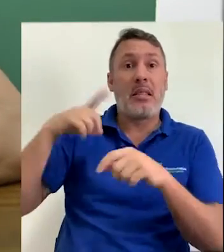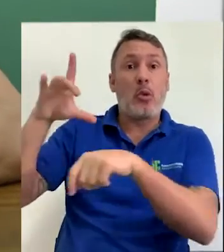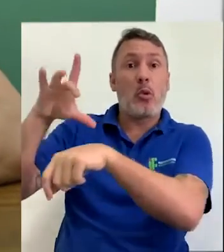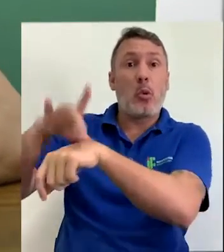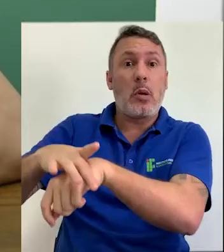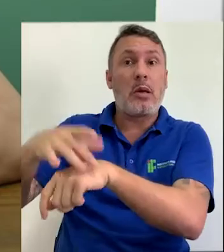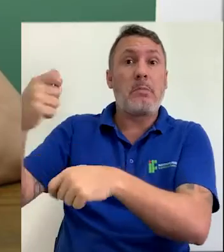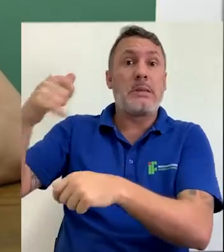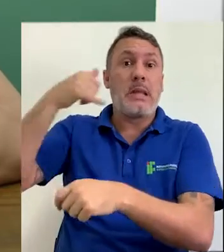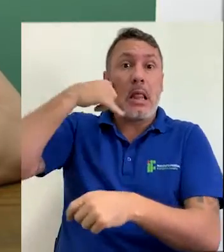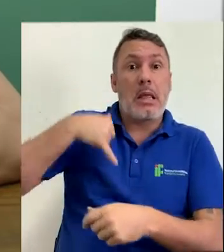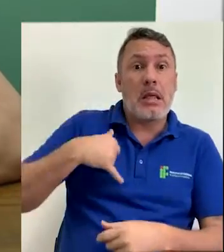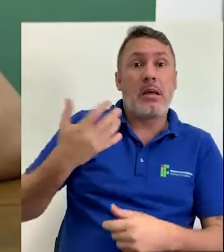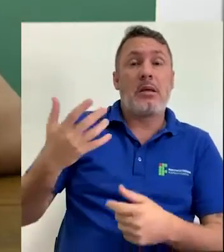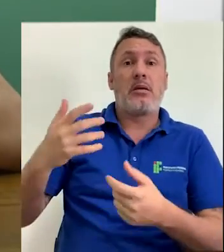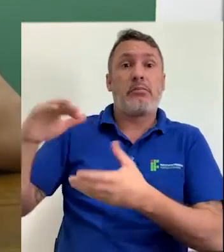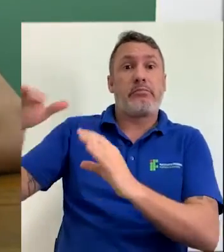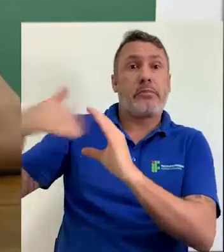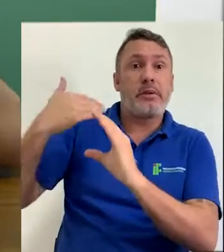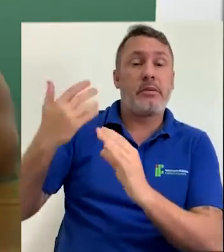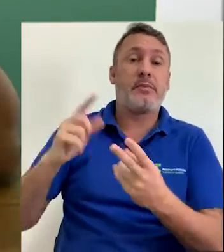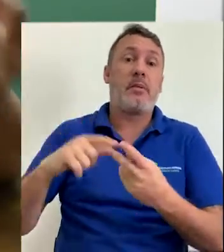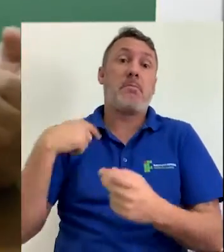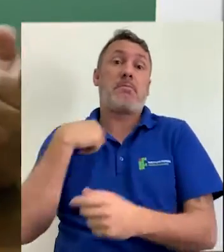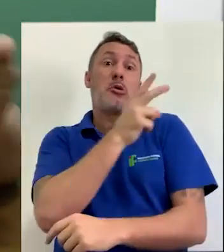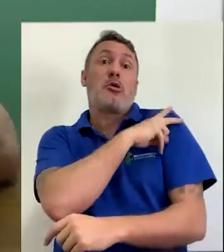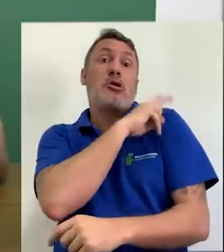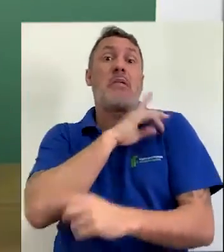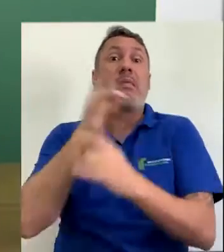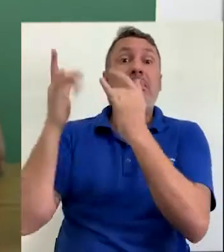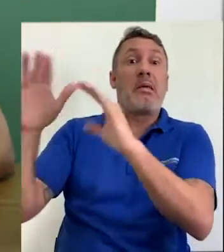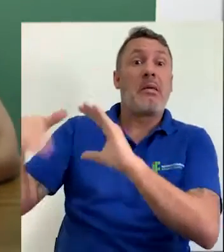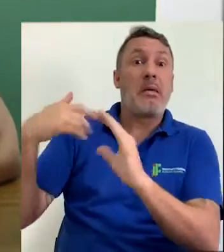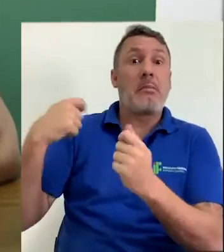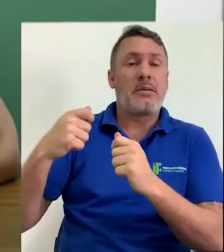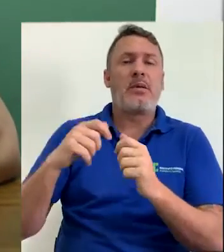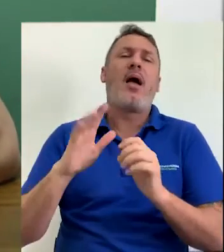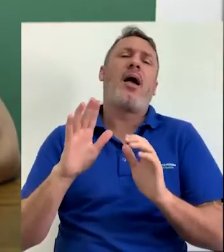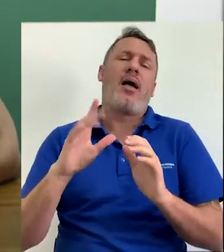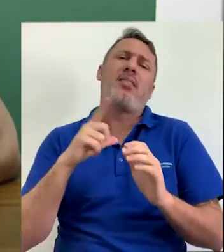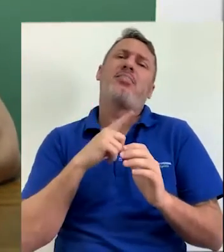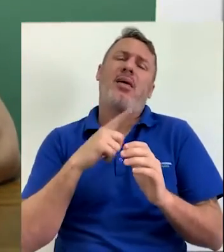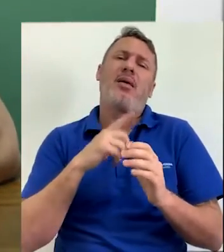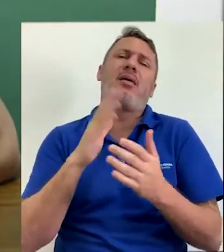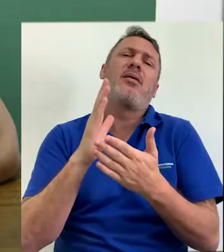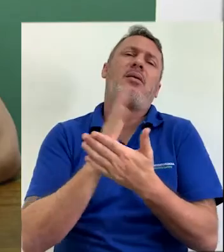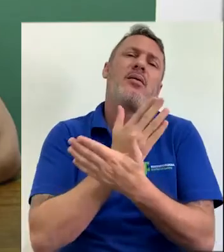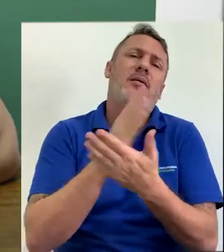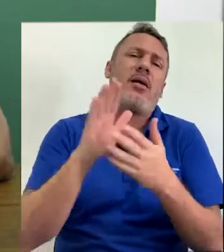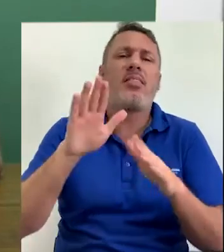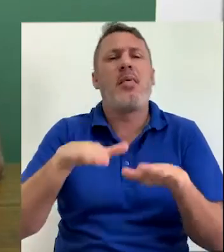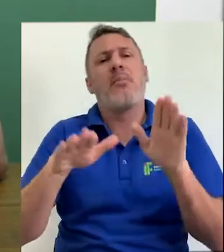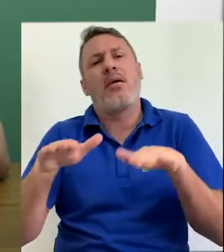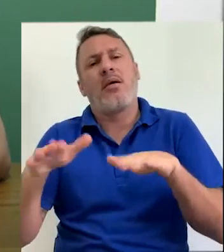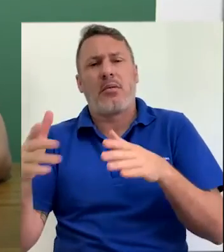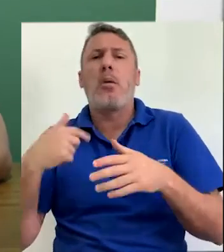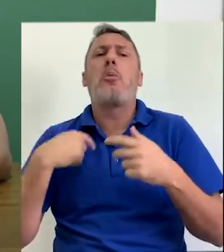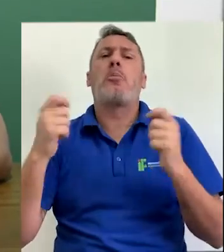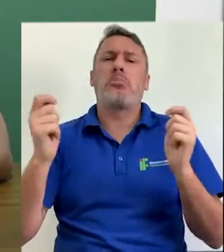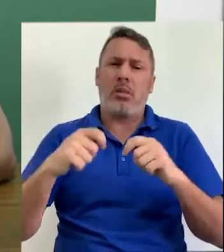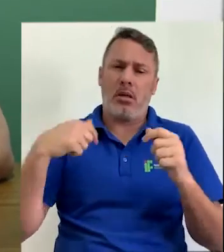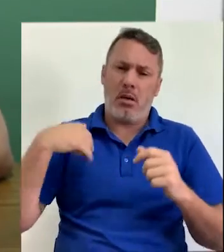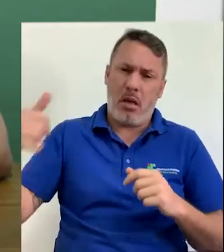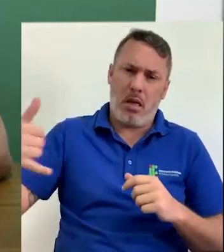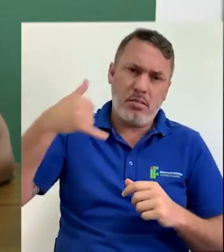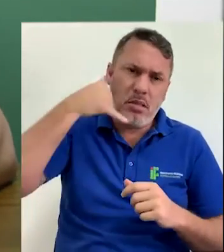chefe precisa me ligar, eu preciso atender? Não, são exceções. Eu posso